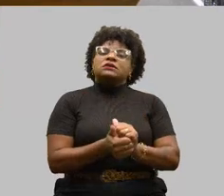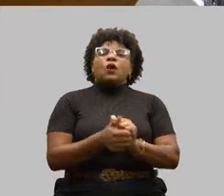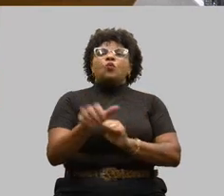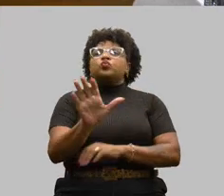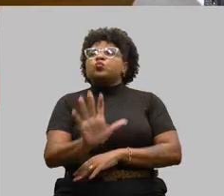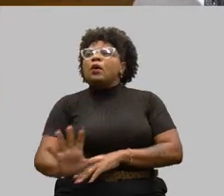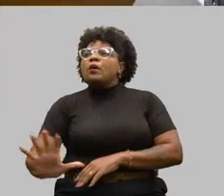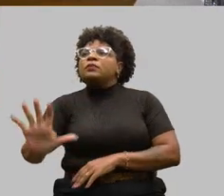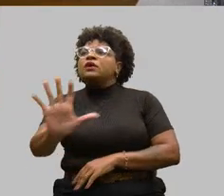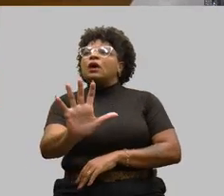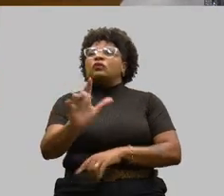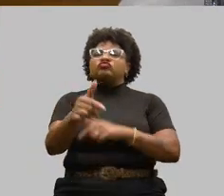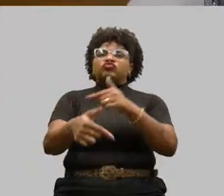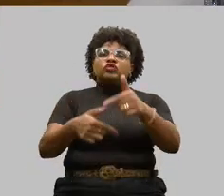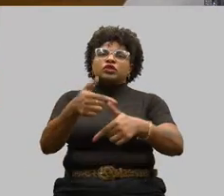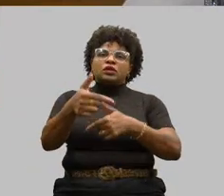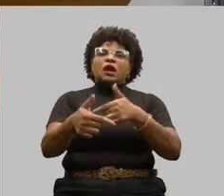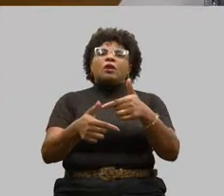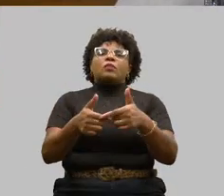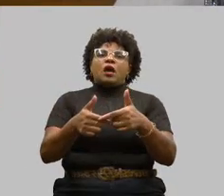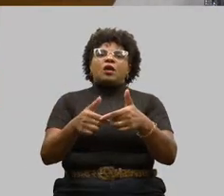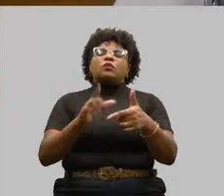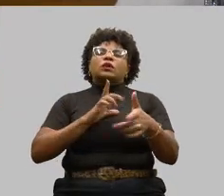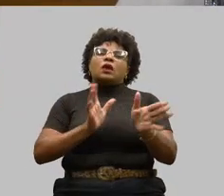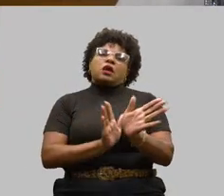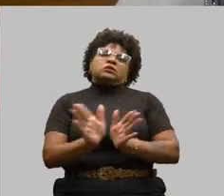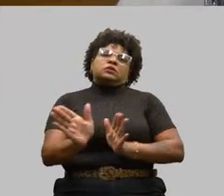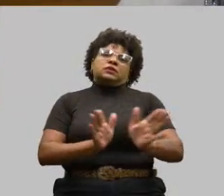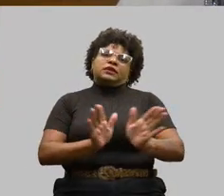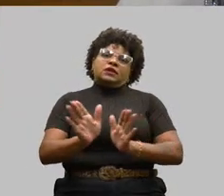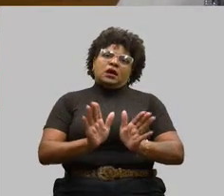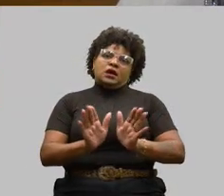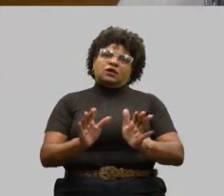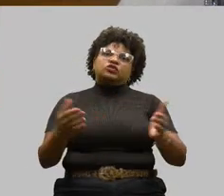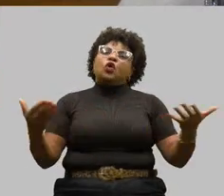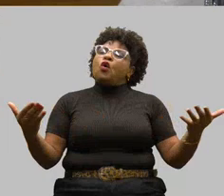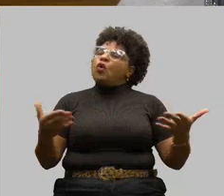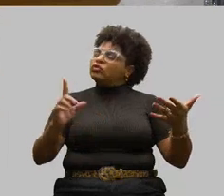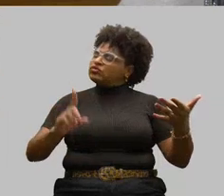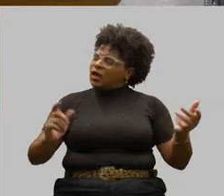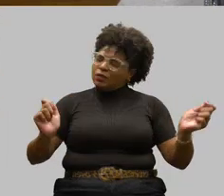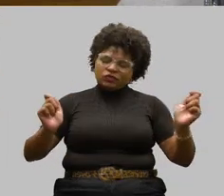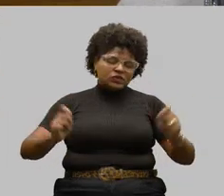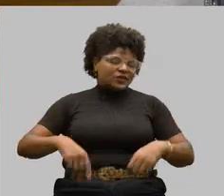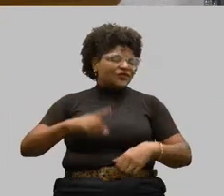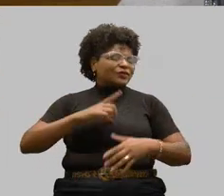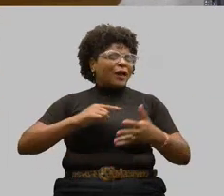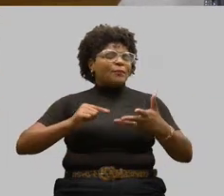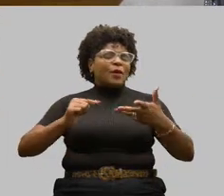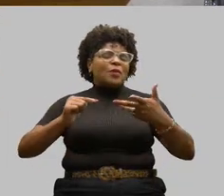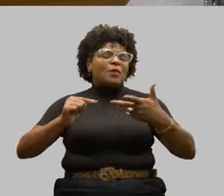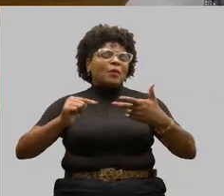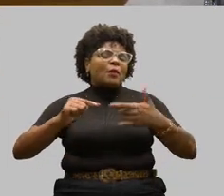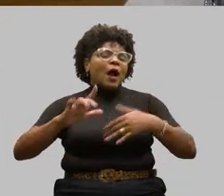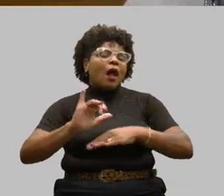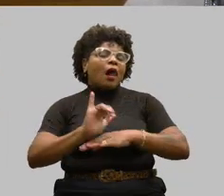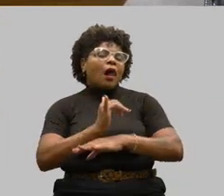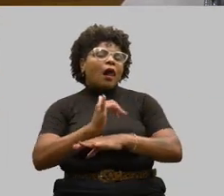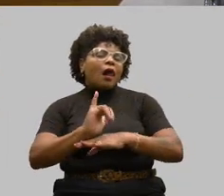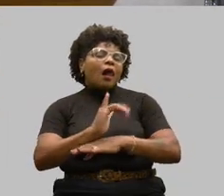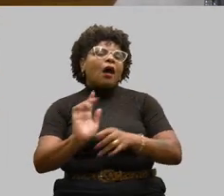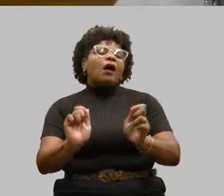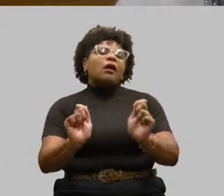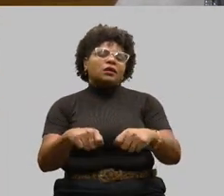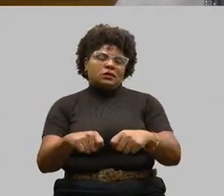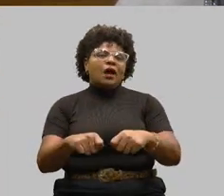de trabalho um ambiente de trabalho acessível e isso hoje é possível nós temos diversas ferramentas para isso provas